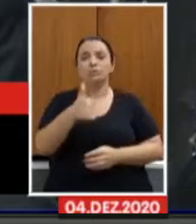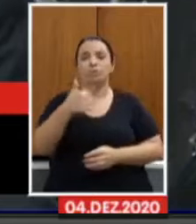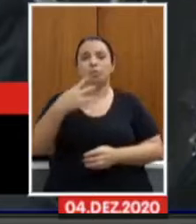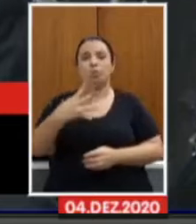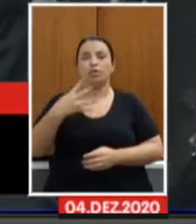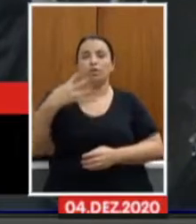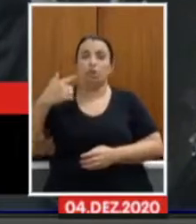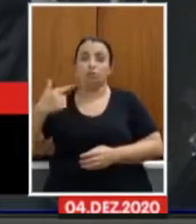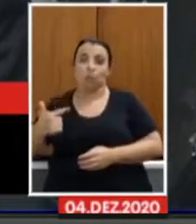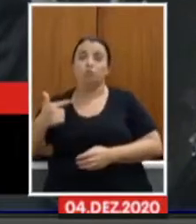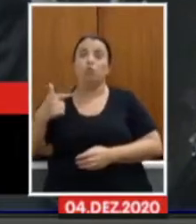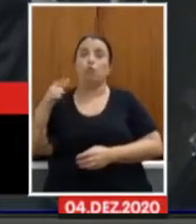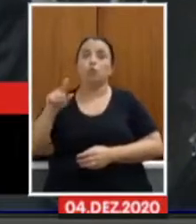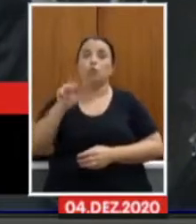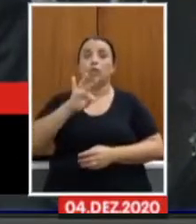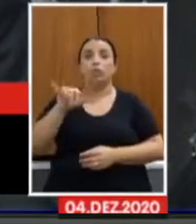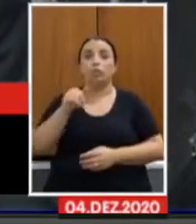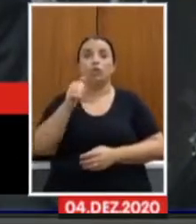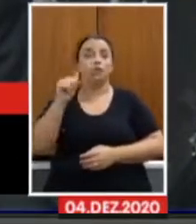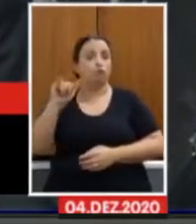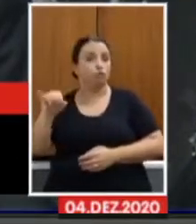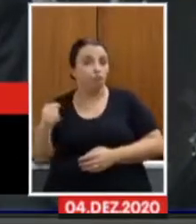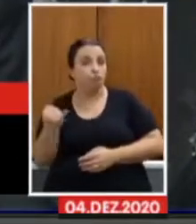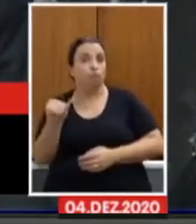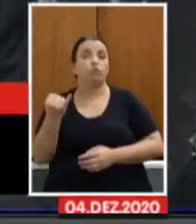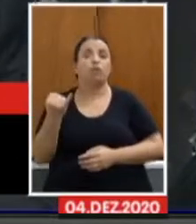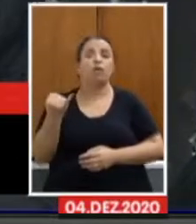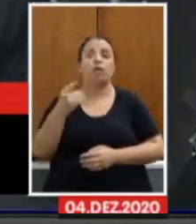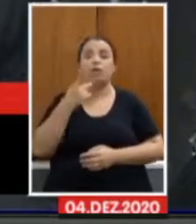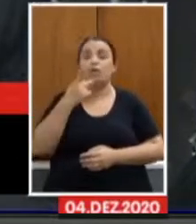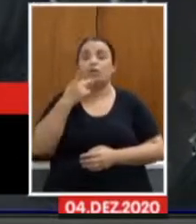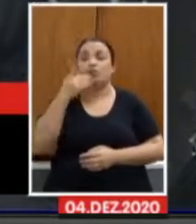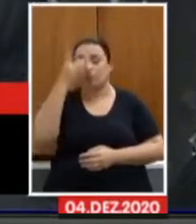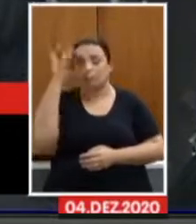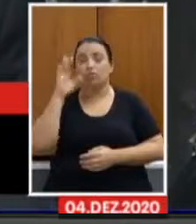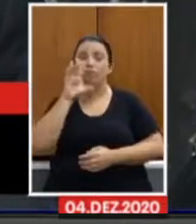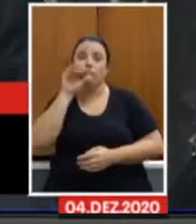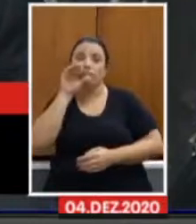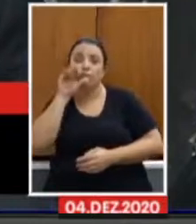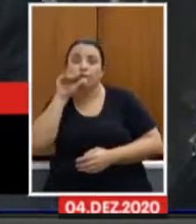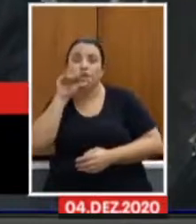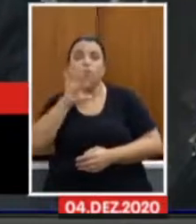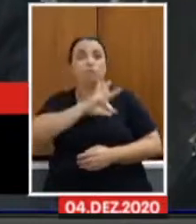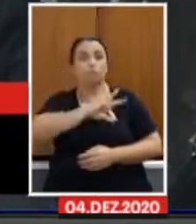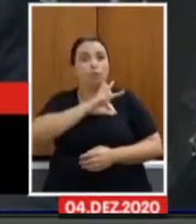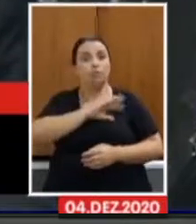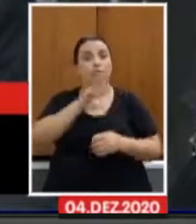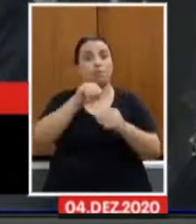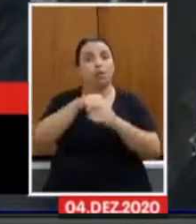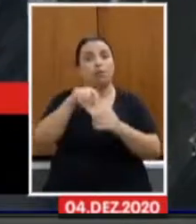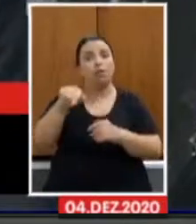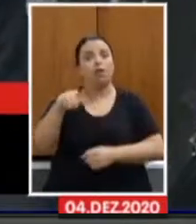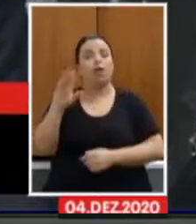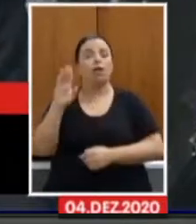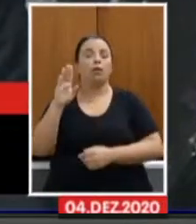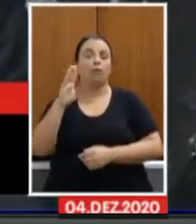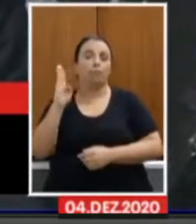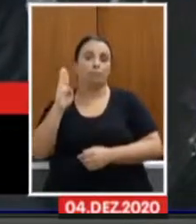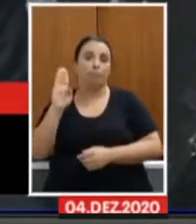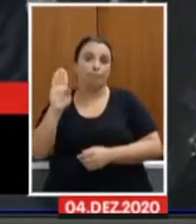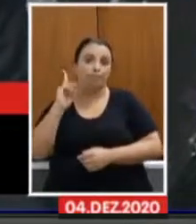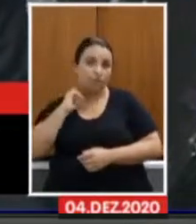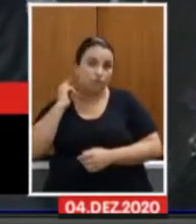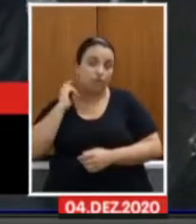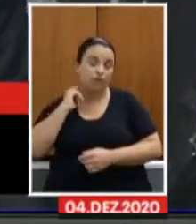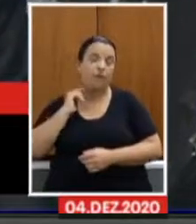de Justiça, que unifica os quadros de pessoal dos servidores da Justiça Militar em Minas Gerais e